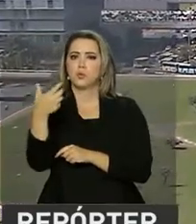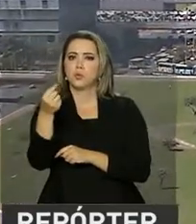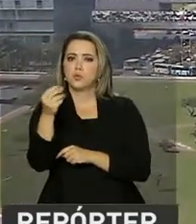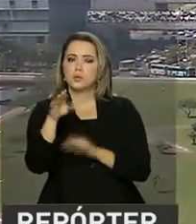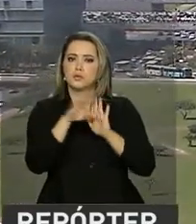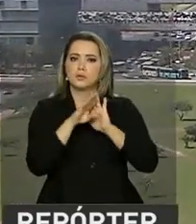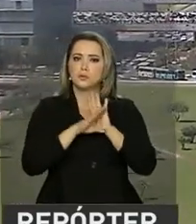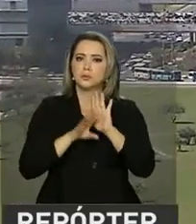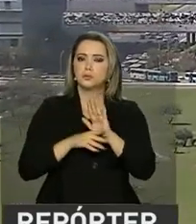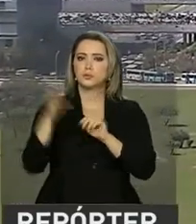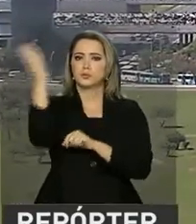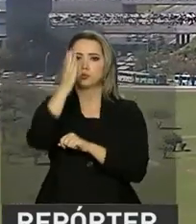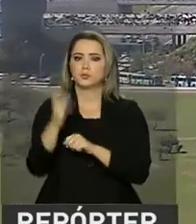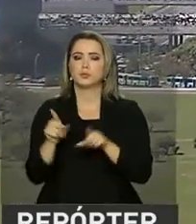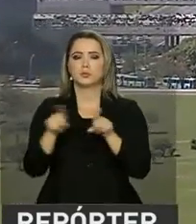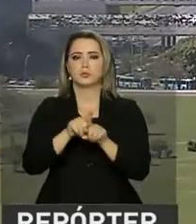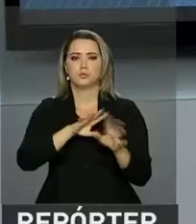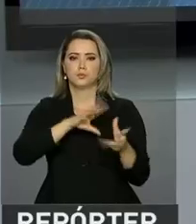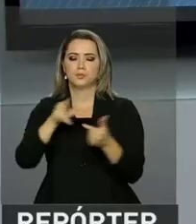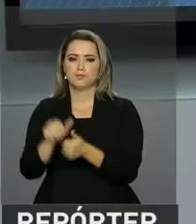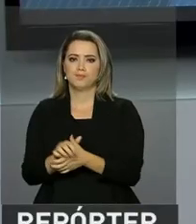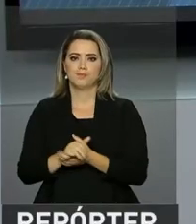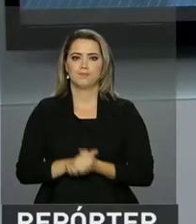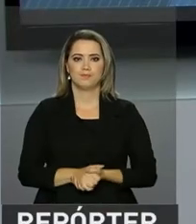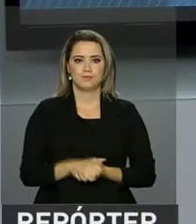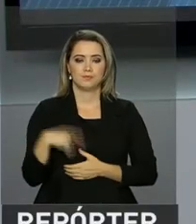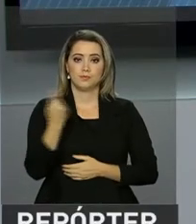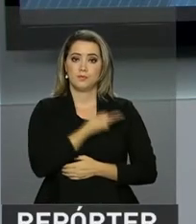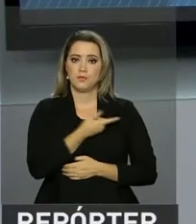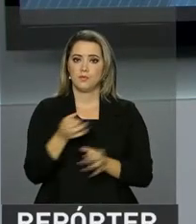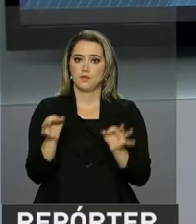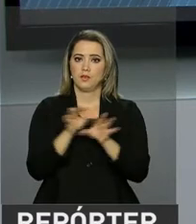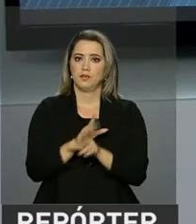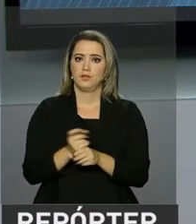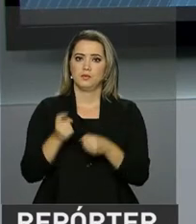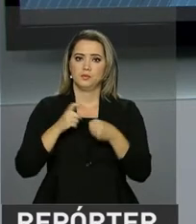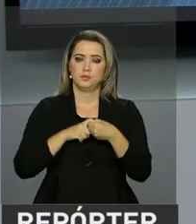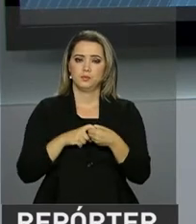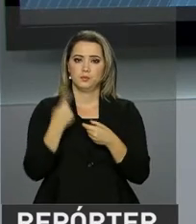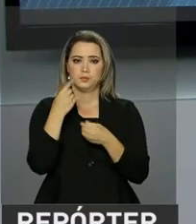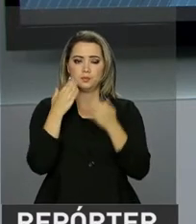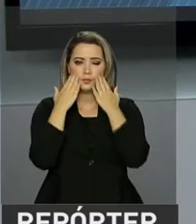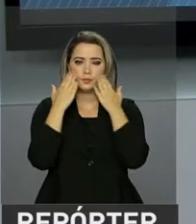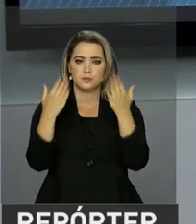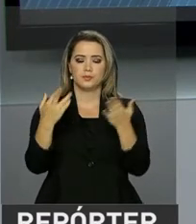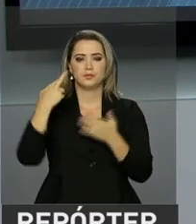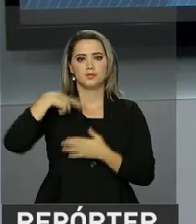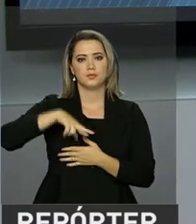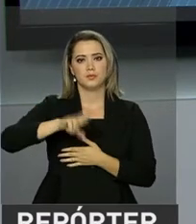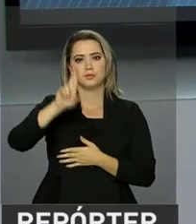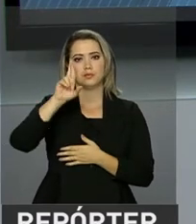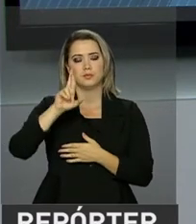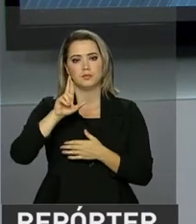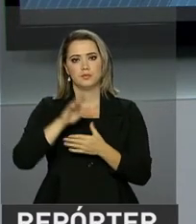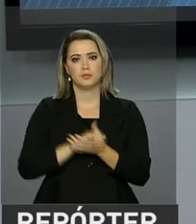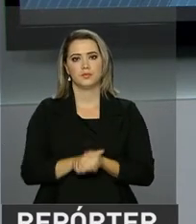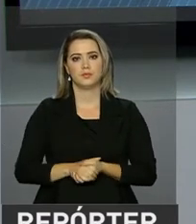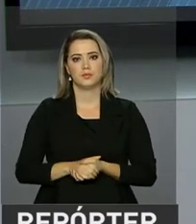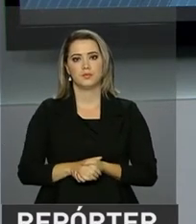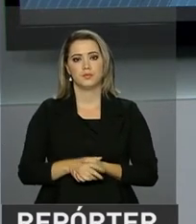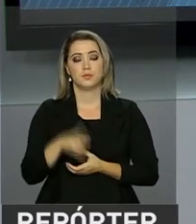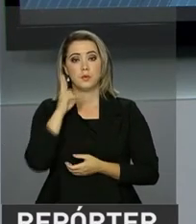partes do brasil e no exterior nós ficamos por aqui e voltar não vêem uma hora na próxima edição do repórter